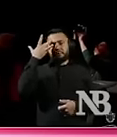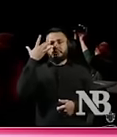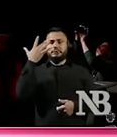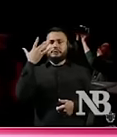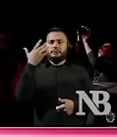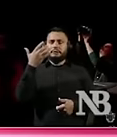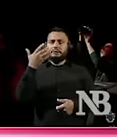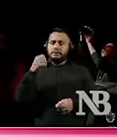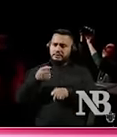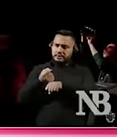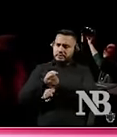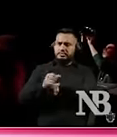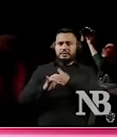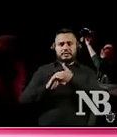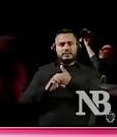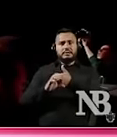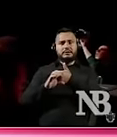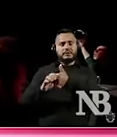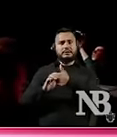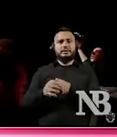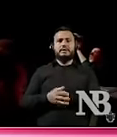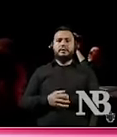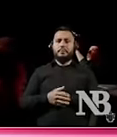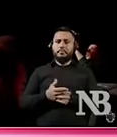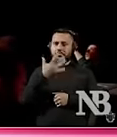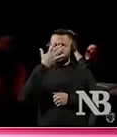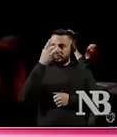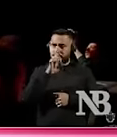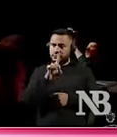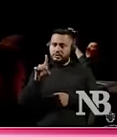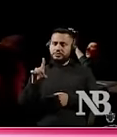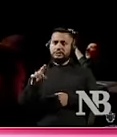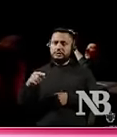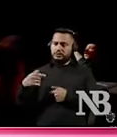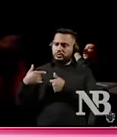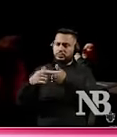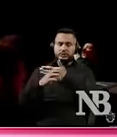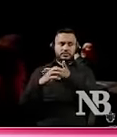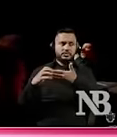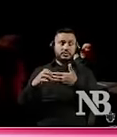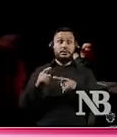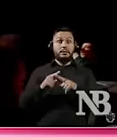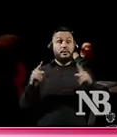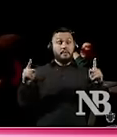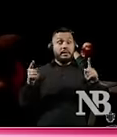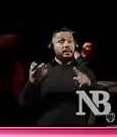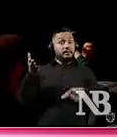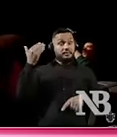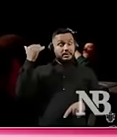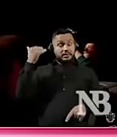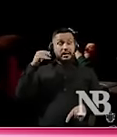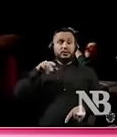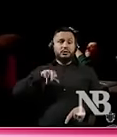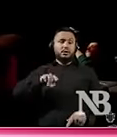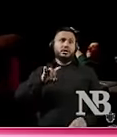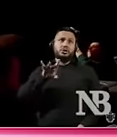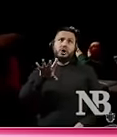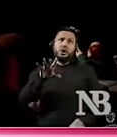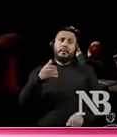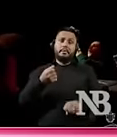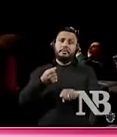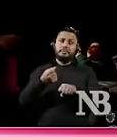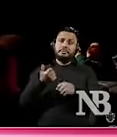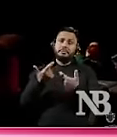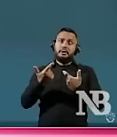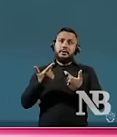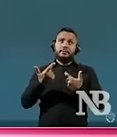perseguem pessoas, cristãos, pessoas de direita conservadoras. Mas nesta época, não era somente, talvez, uma perseguição de... Porque